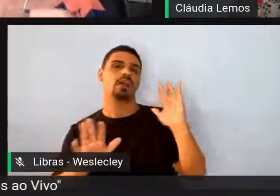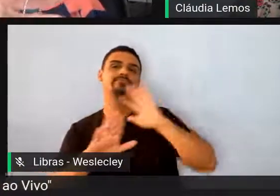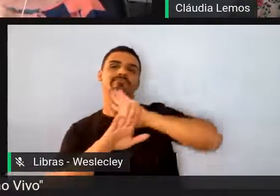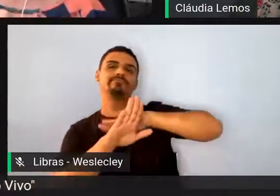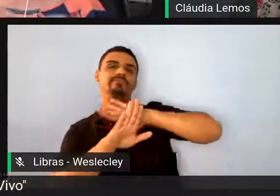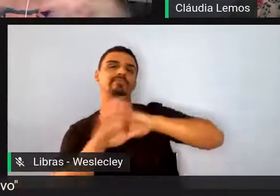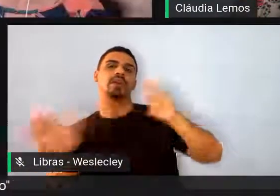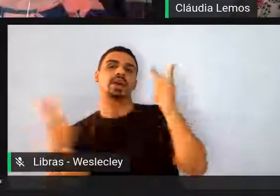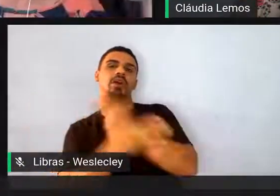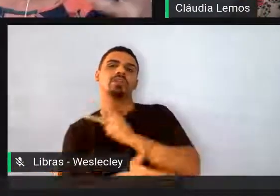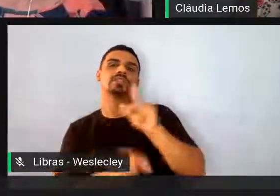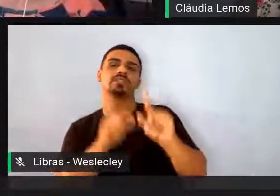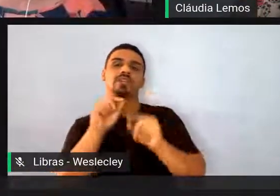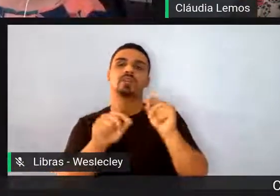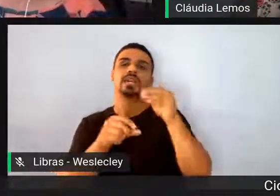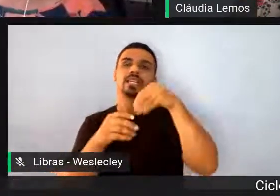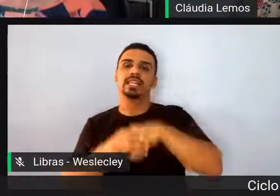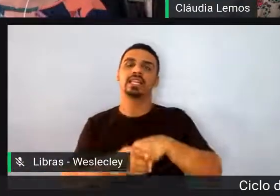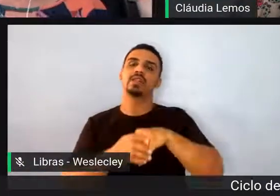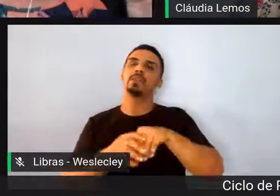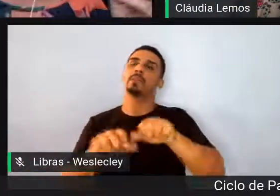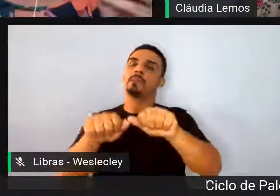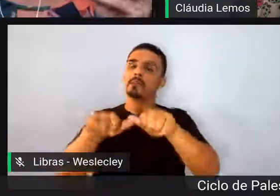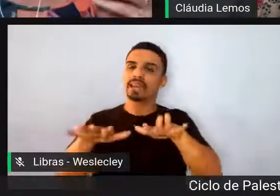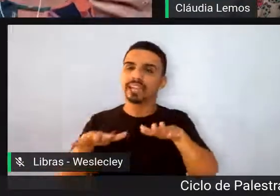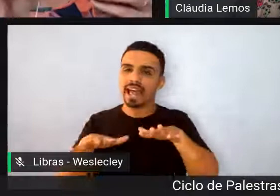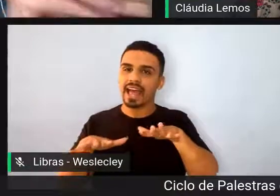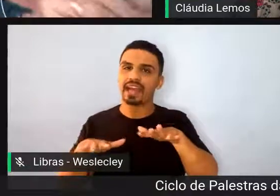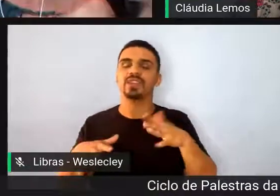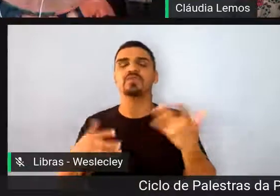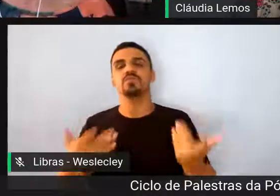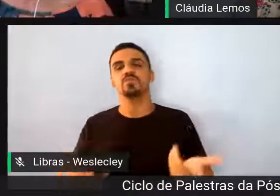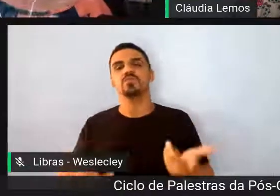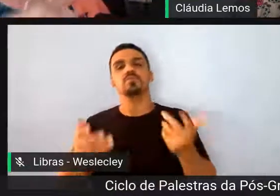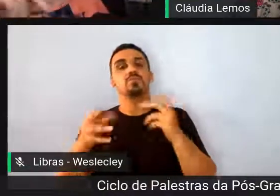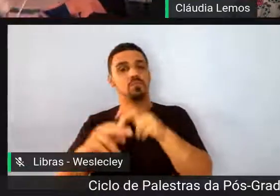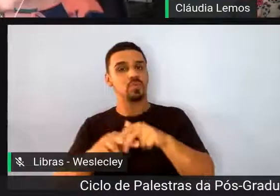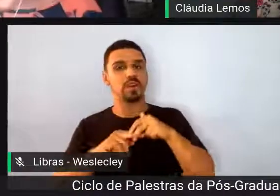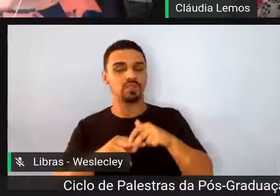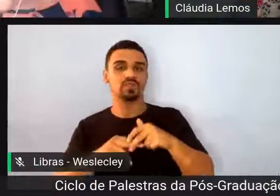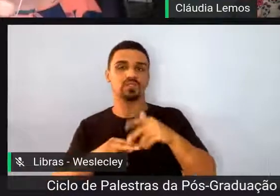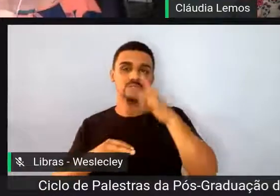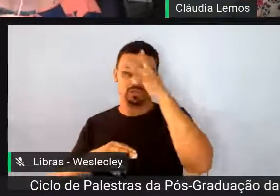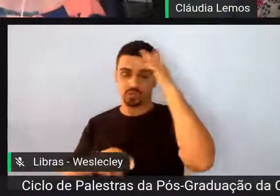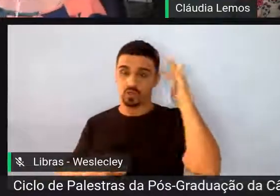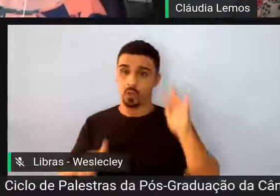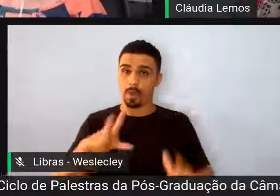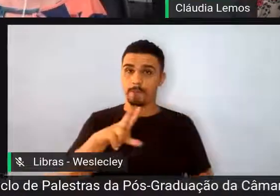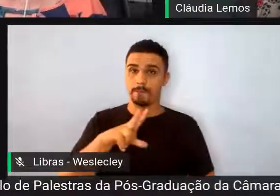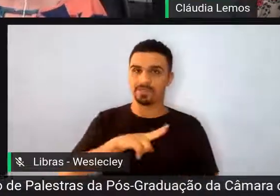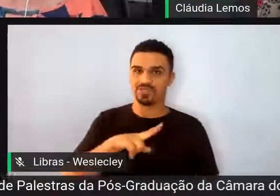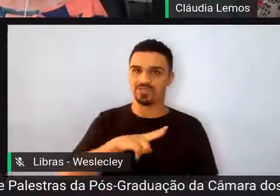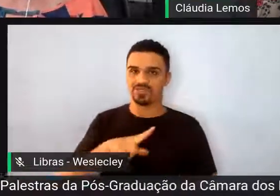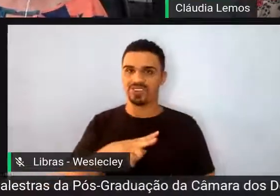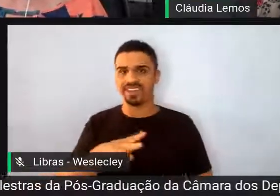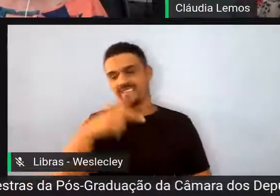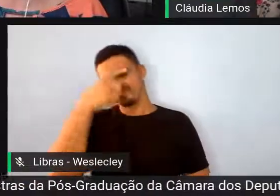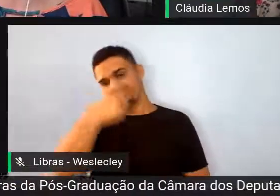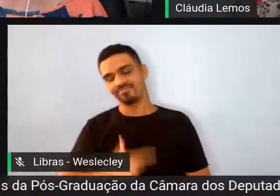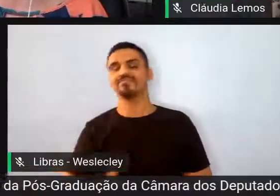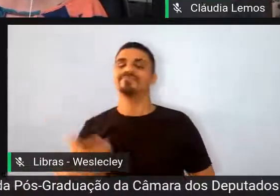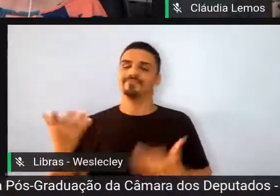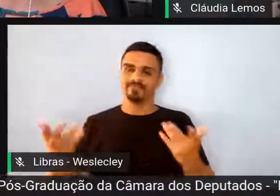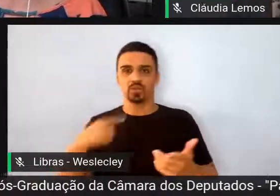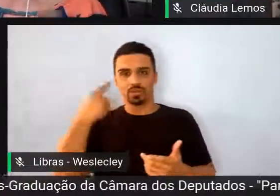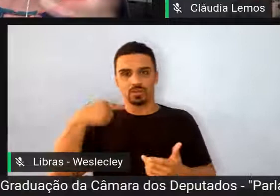plenário dos parlamentos, sob o ponto de vista de uma pessoa particular. E aí que eu acho que existe uma